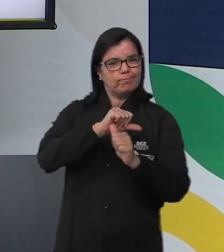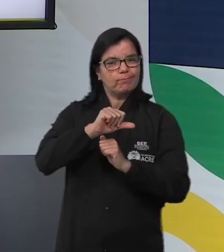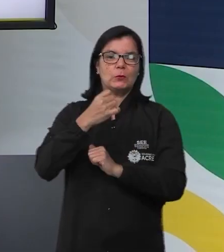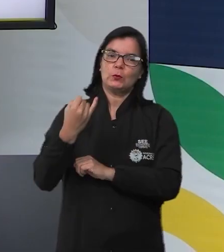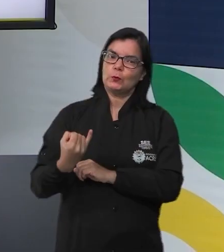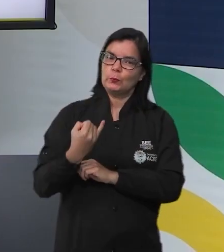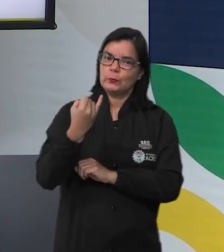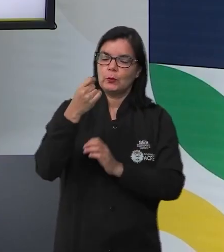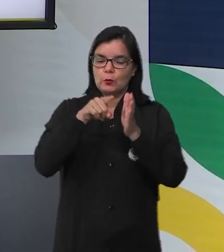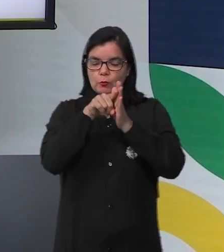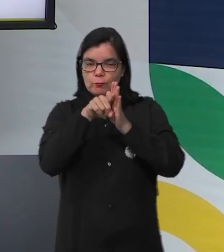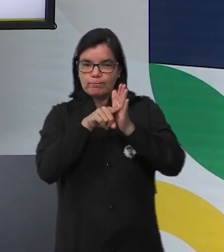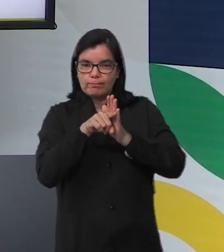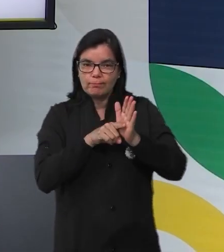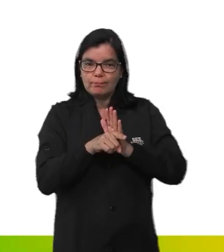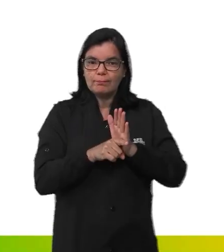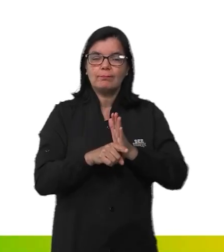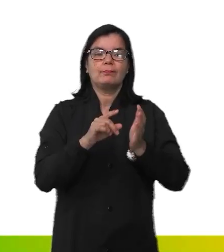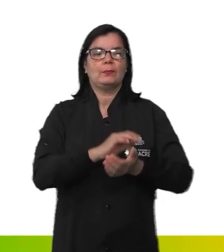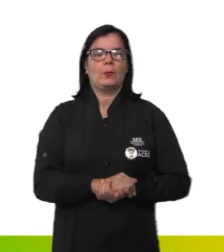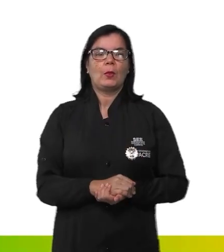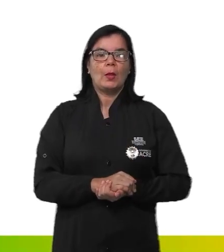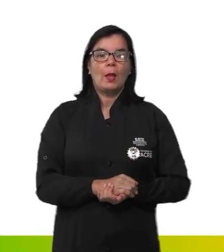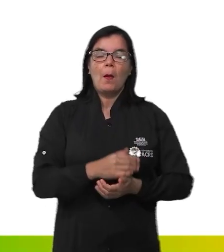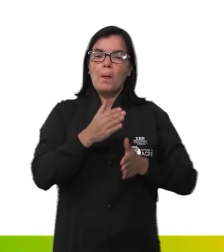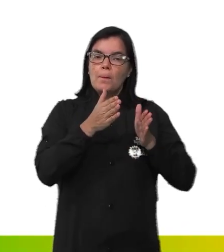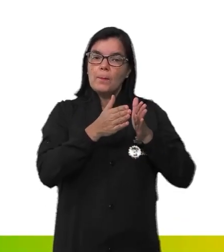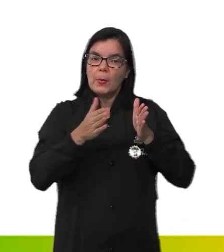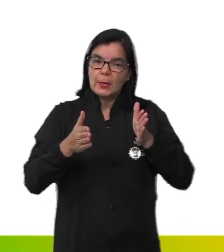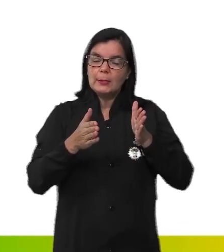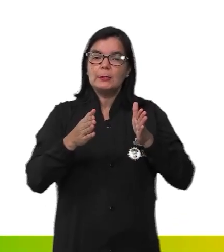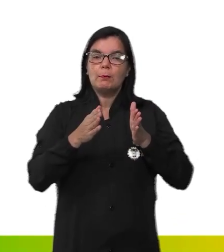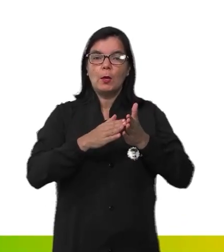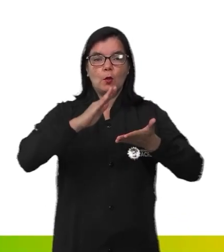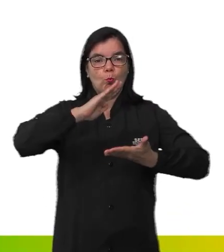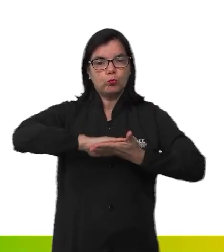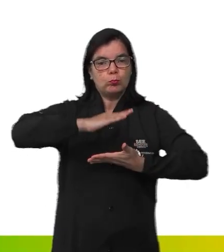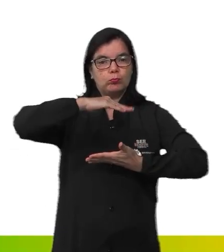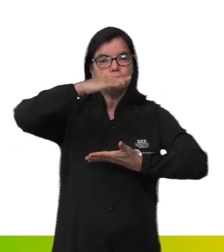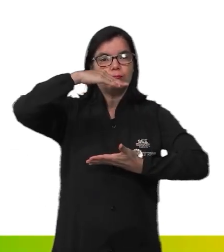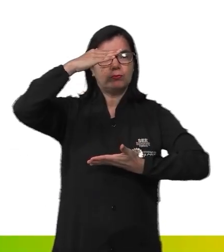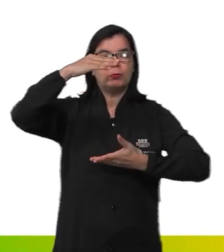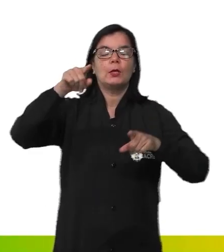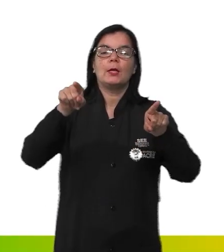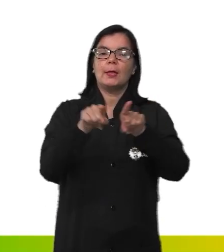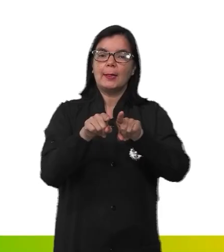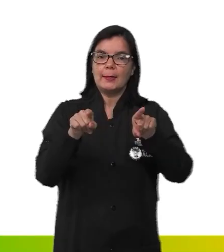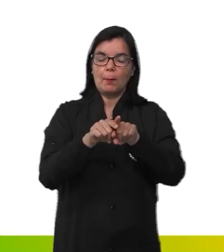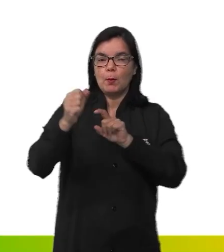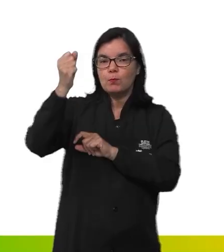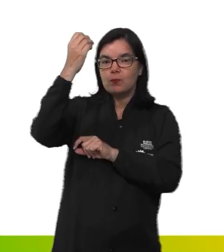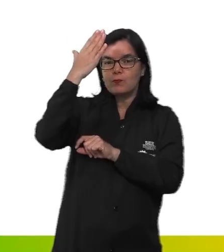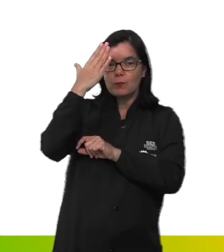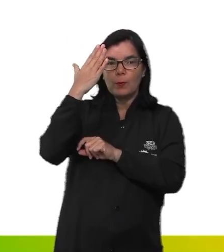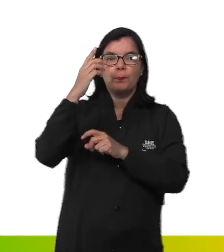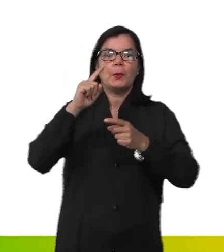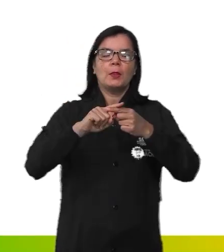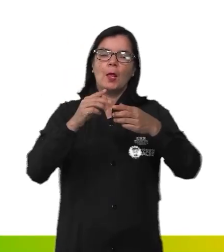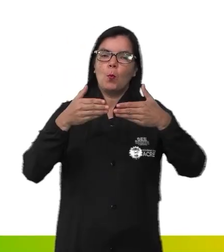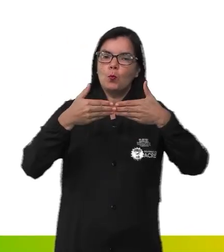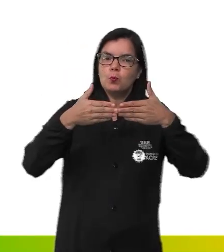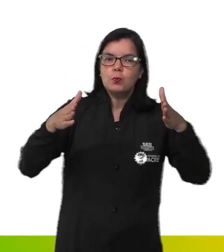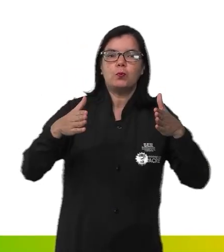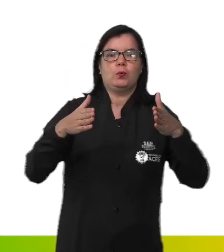chave científica. Olha só, a ciência passou pelo Renascimento e Iluminismo. Aqui temos um rompimento